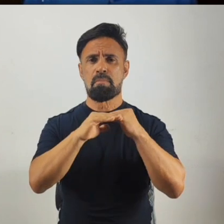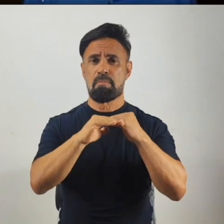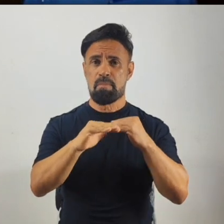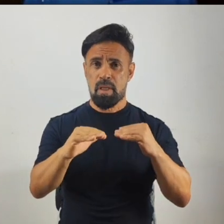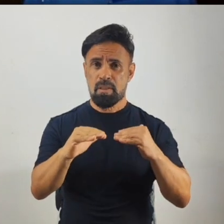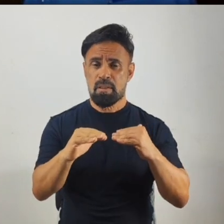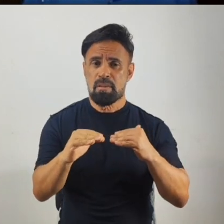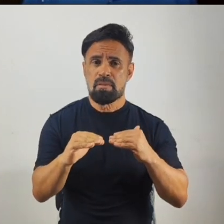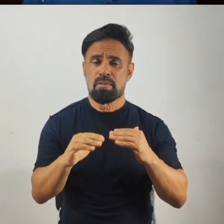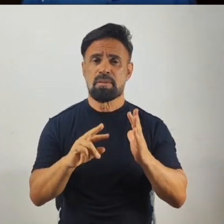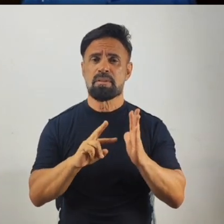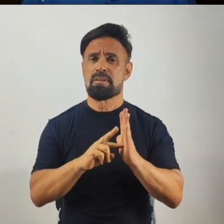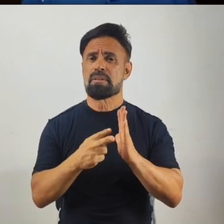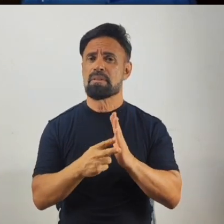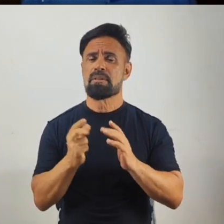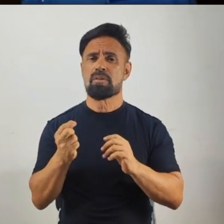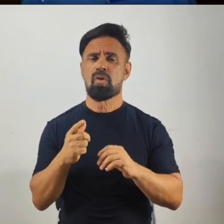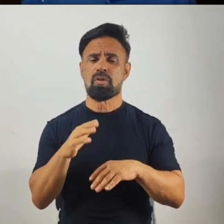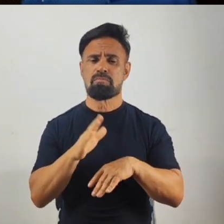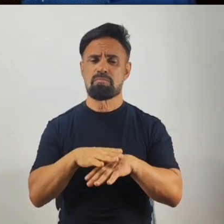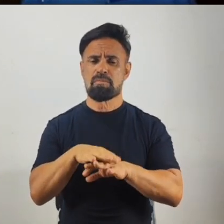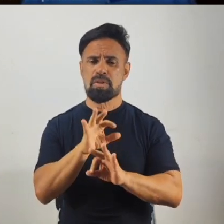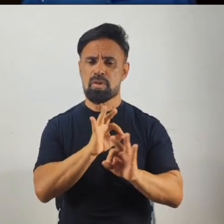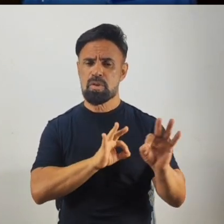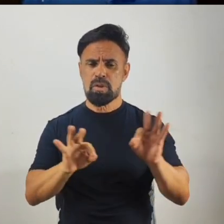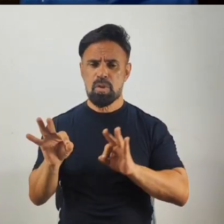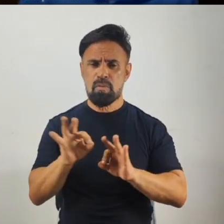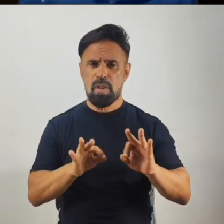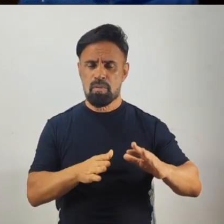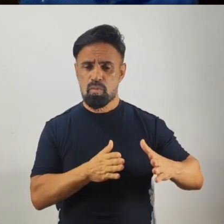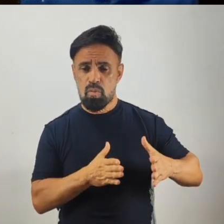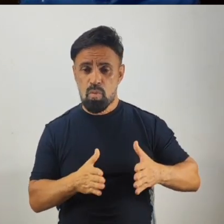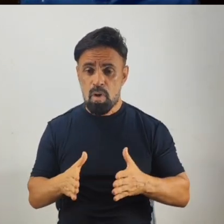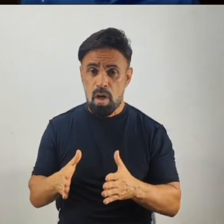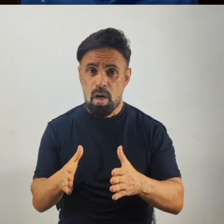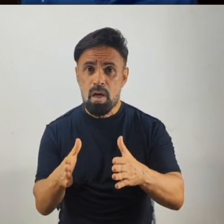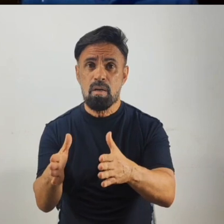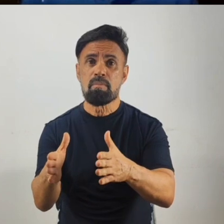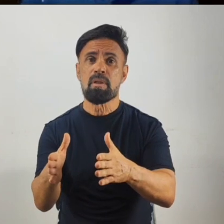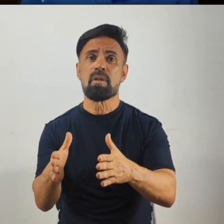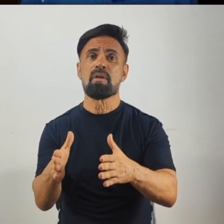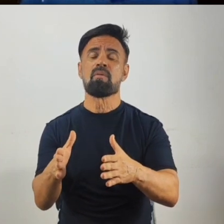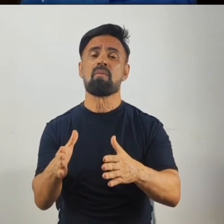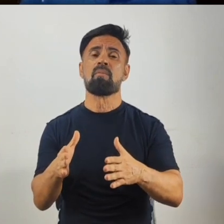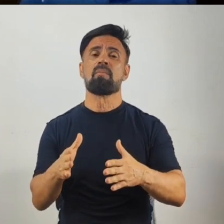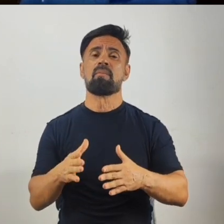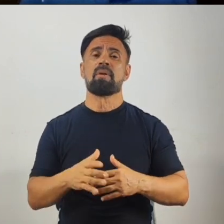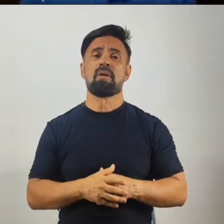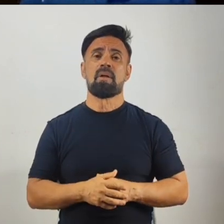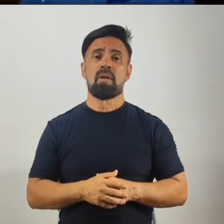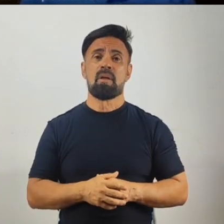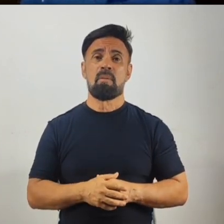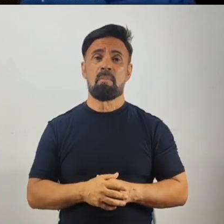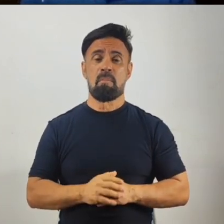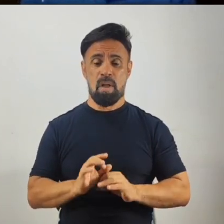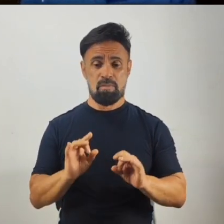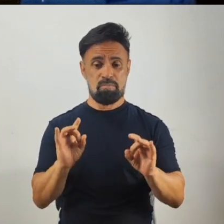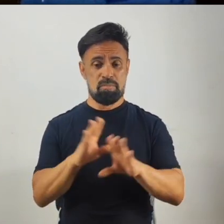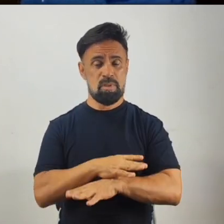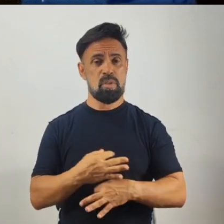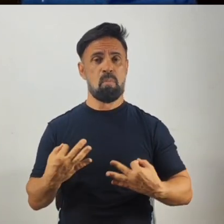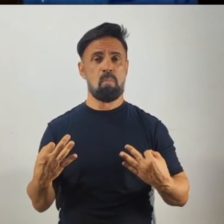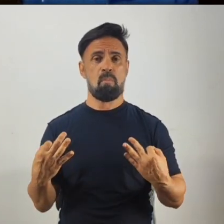dos padrões, a gente dizer que nós traçamos um caminho específico para que aquilo saia